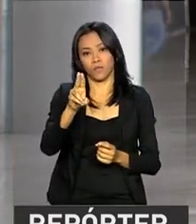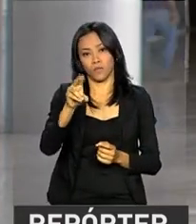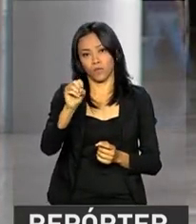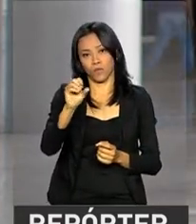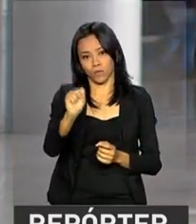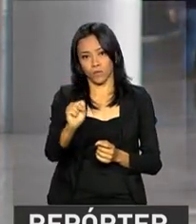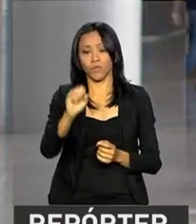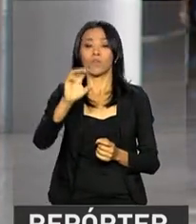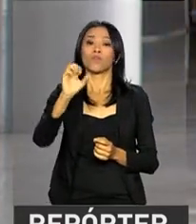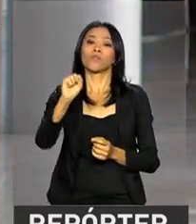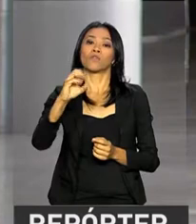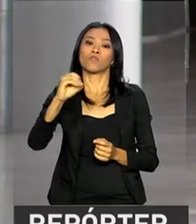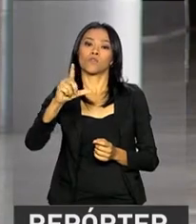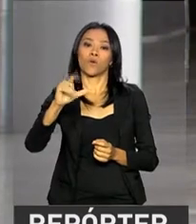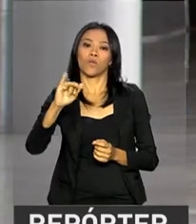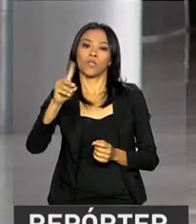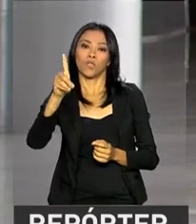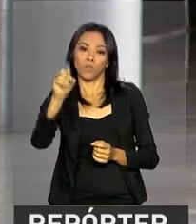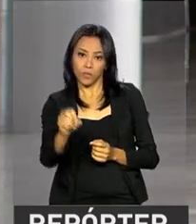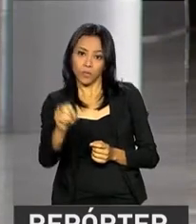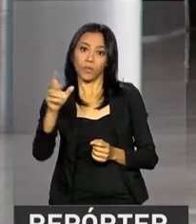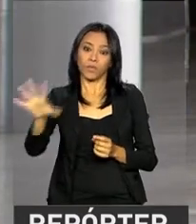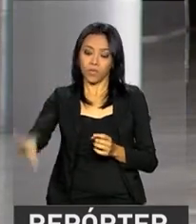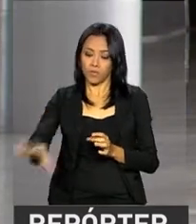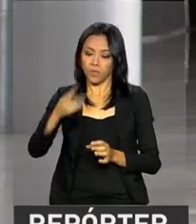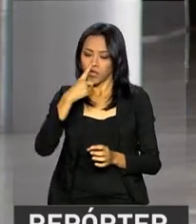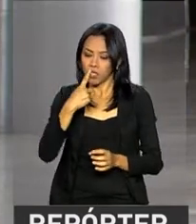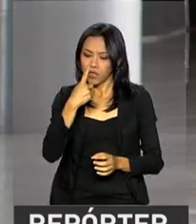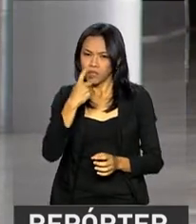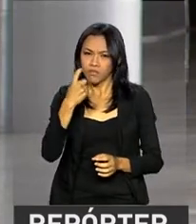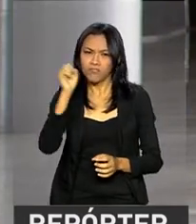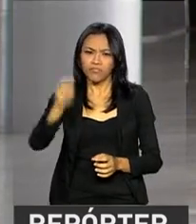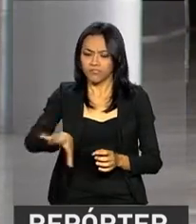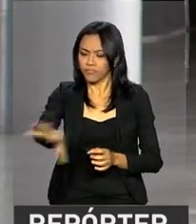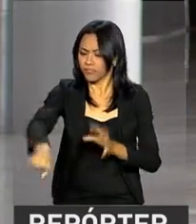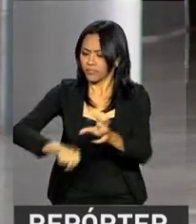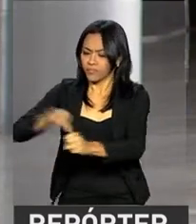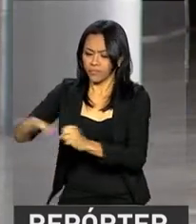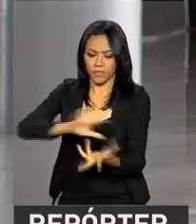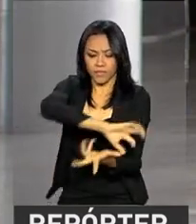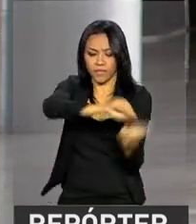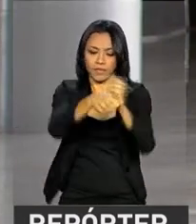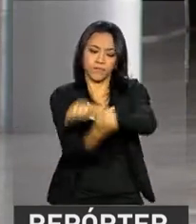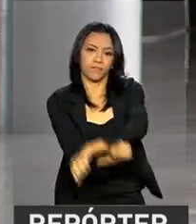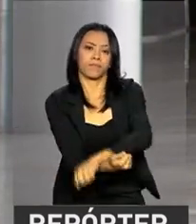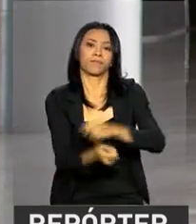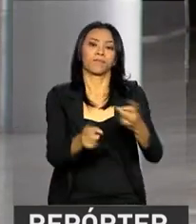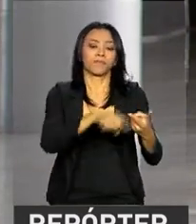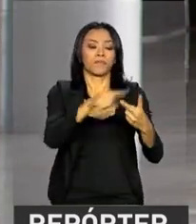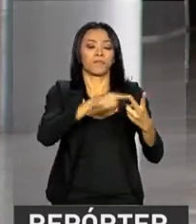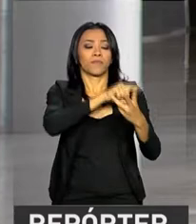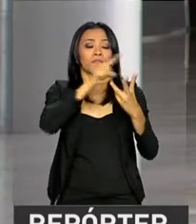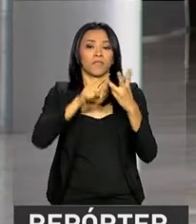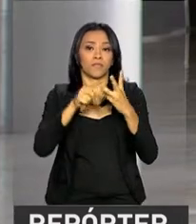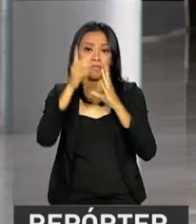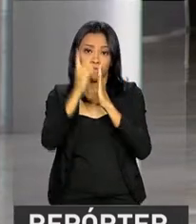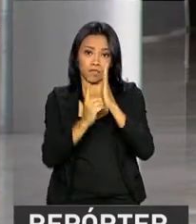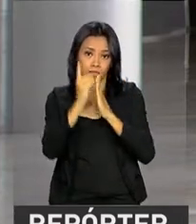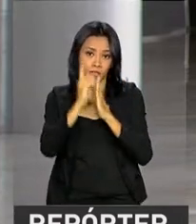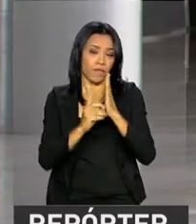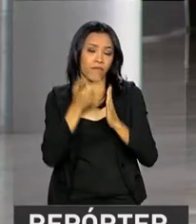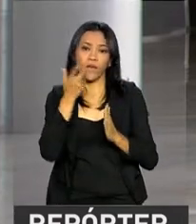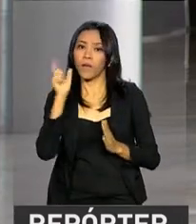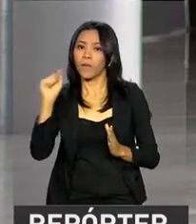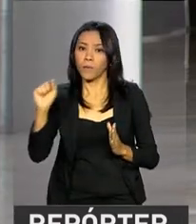a logística reversa de descarte e coleta de materiais. E o terceiro decreto, ele